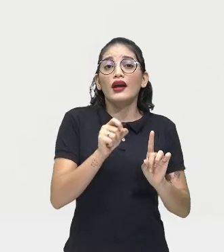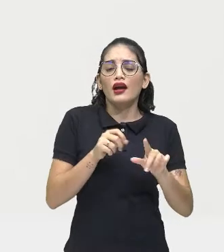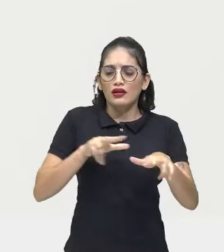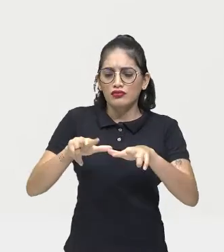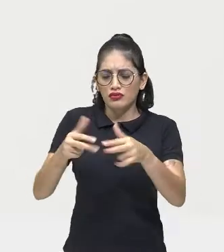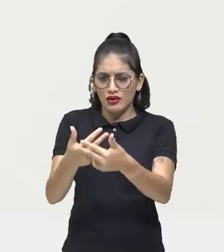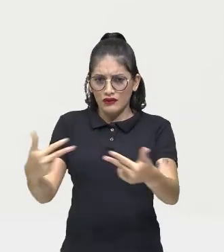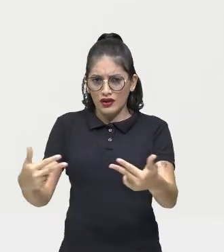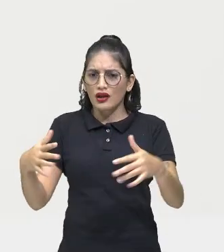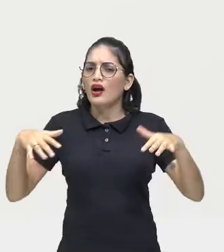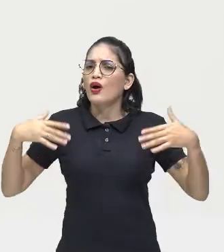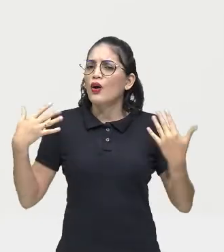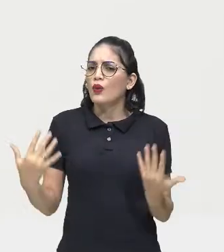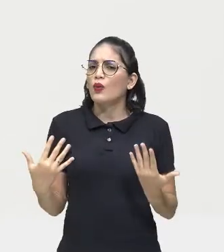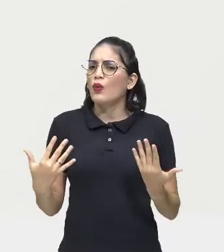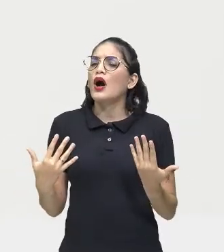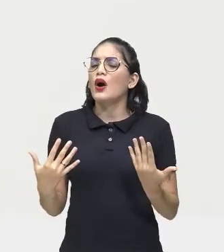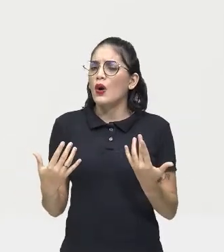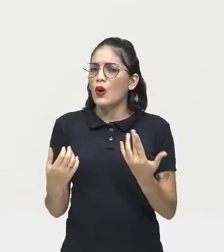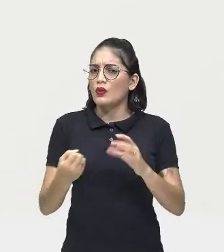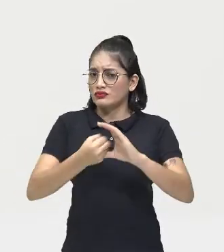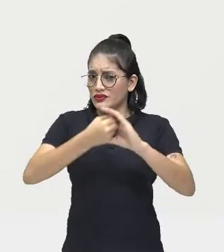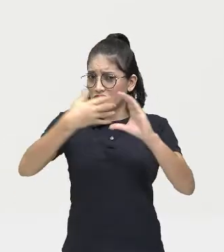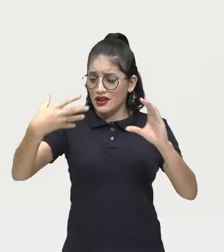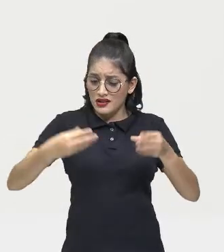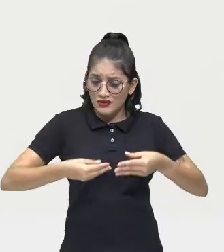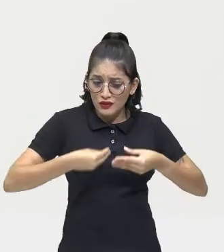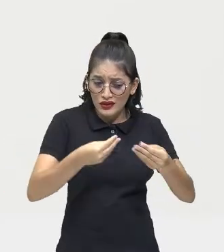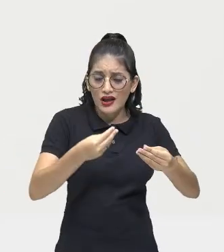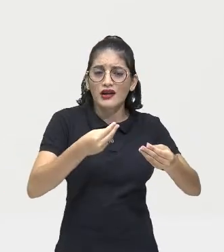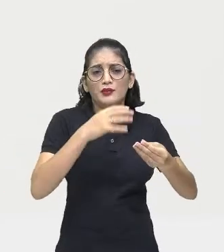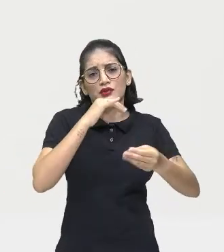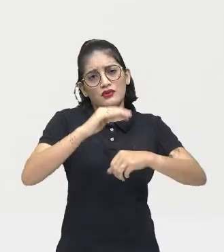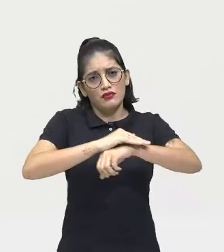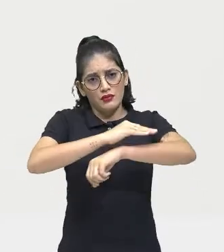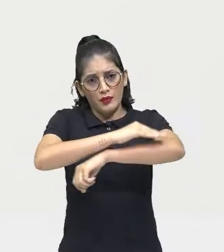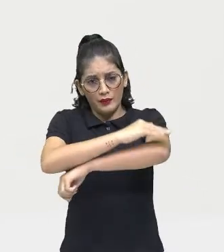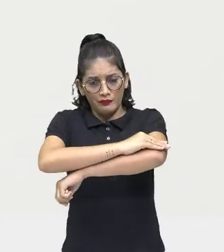que característica foi atribuída aos anfíbios? Olha